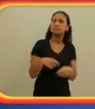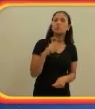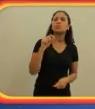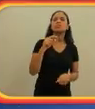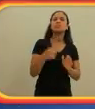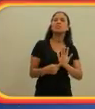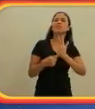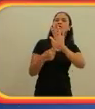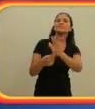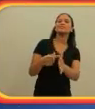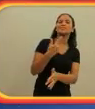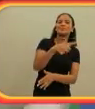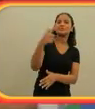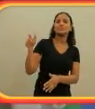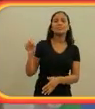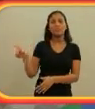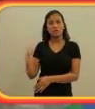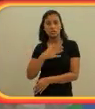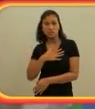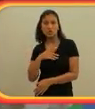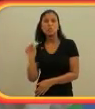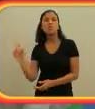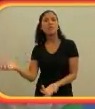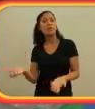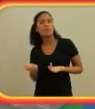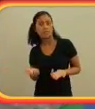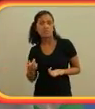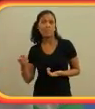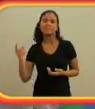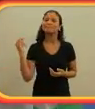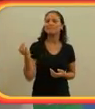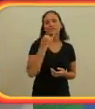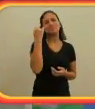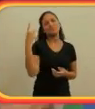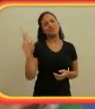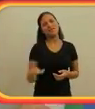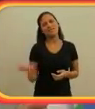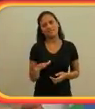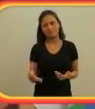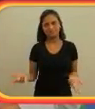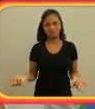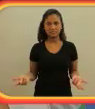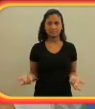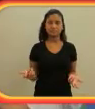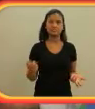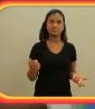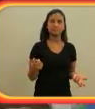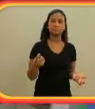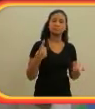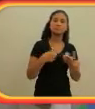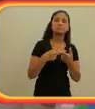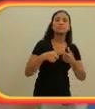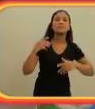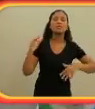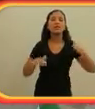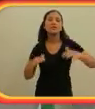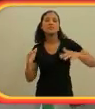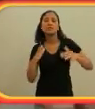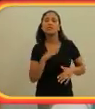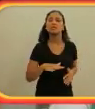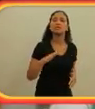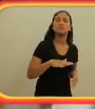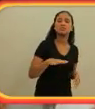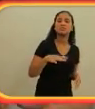não verbal, possibilita também ele a expressar, né, por